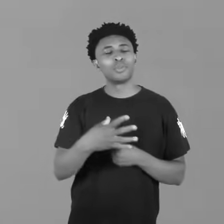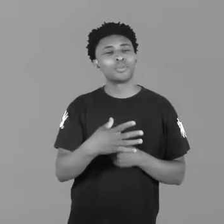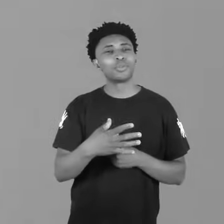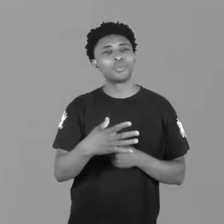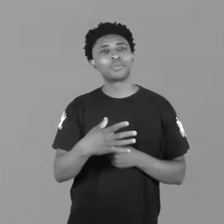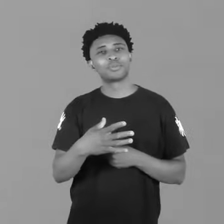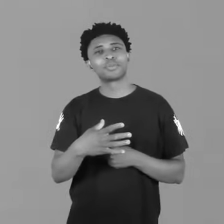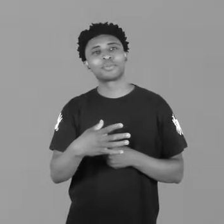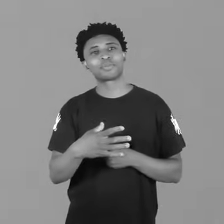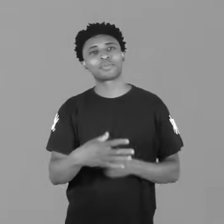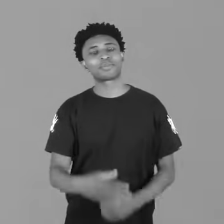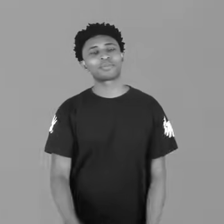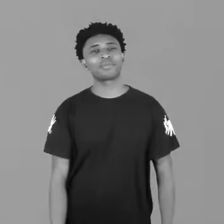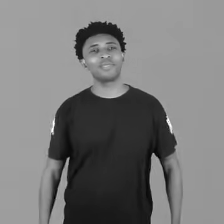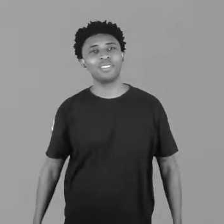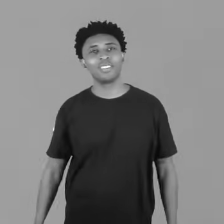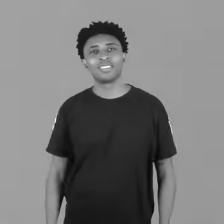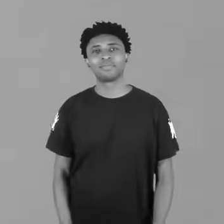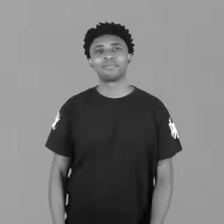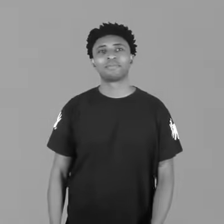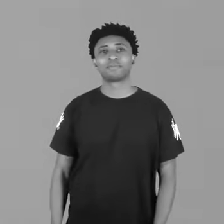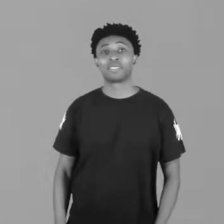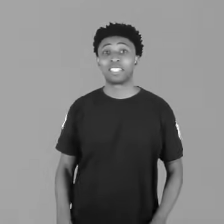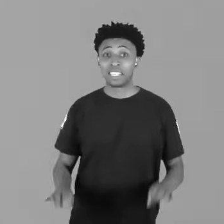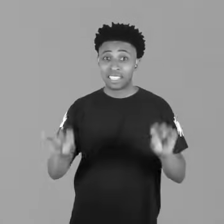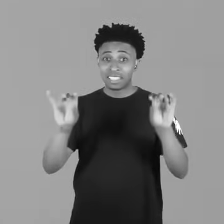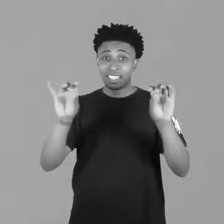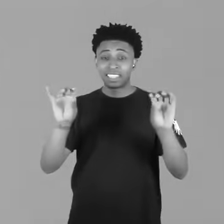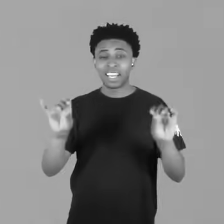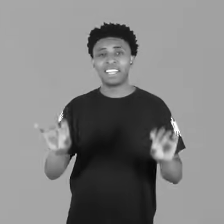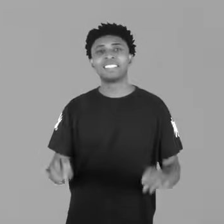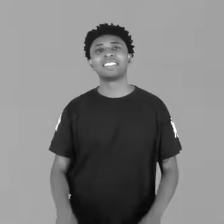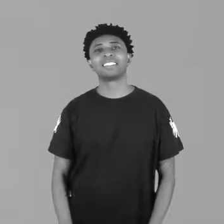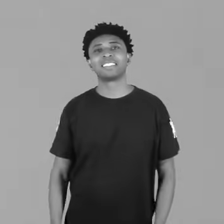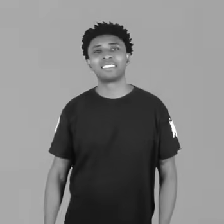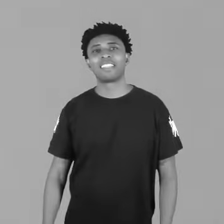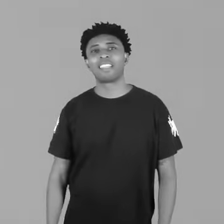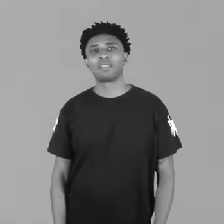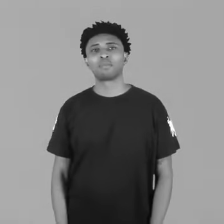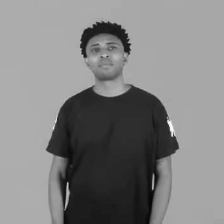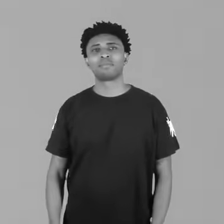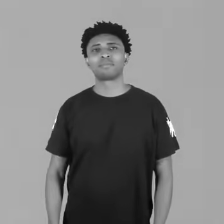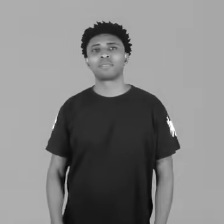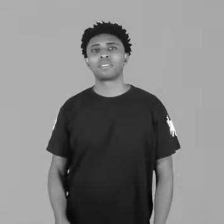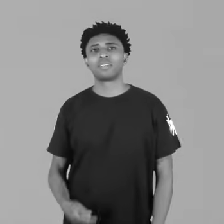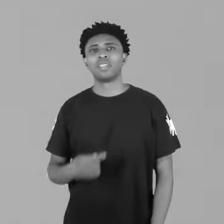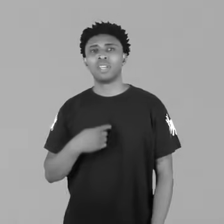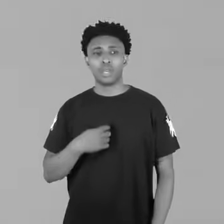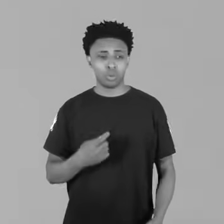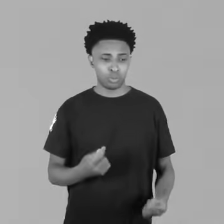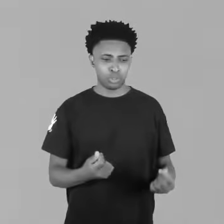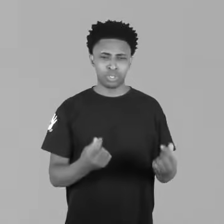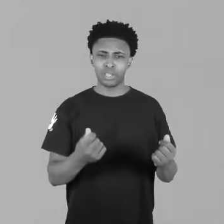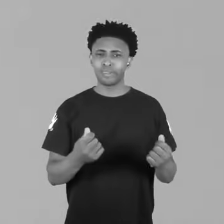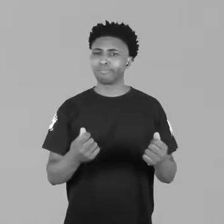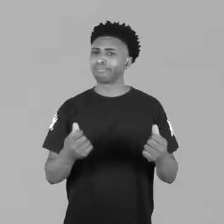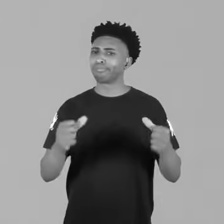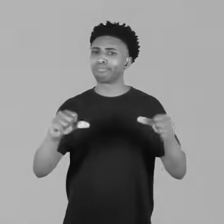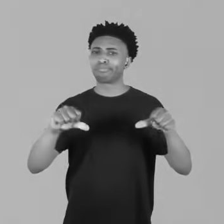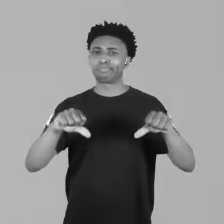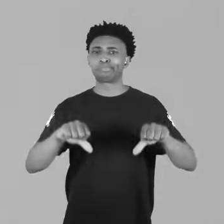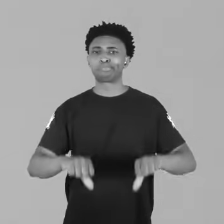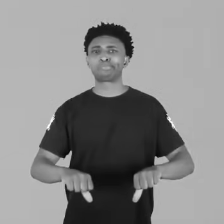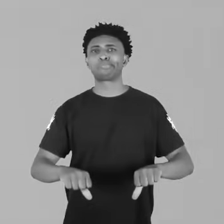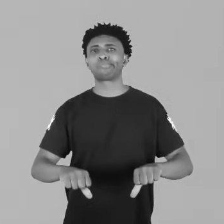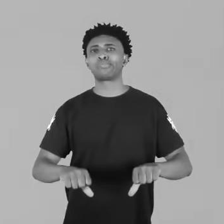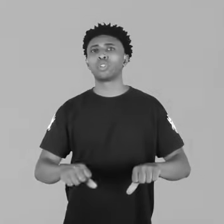Glória a Deus, eu gosto de gente assim, que dá detalhes do que quer. Eu não tinha um tostão furado no bolso,